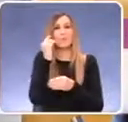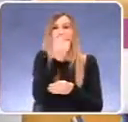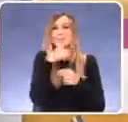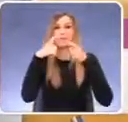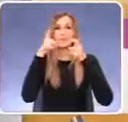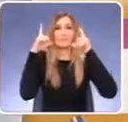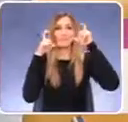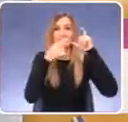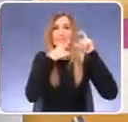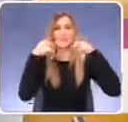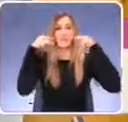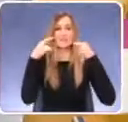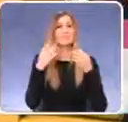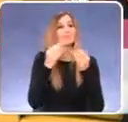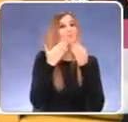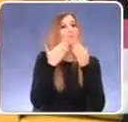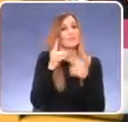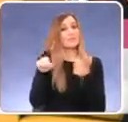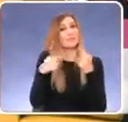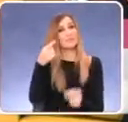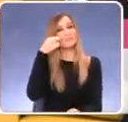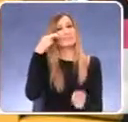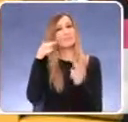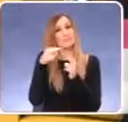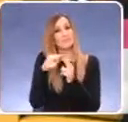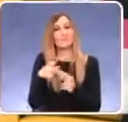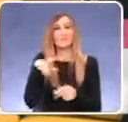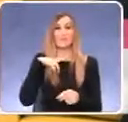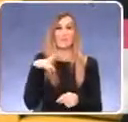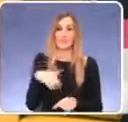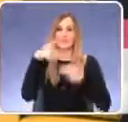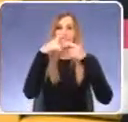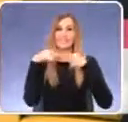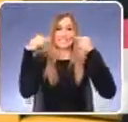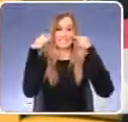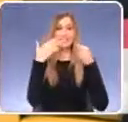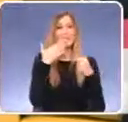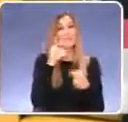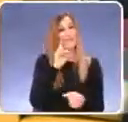Correct. Muito obrigado, Dr. Paulo Malo. Até à próxima rubrica Portugal a Sorrir. Muito obrigado, Maria do Rosário. Beijinhos.